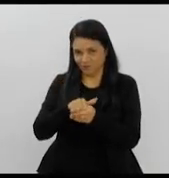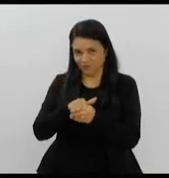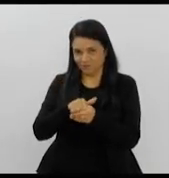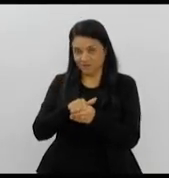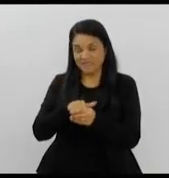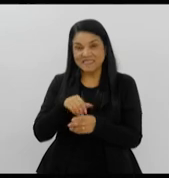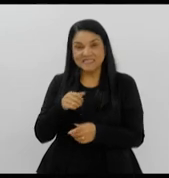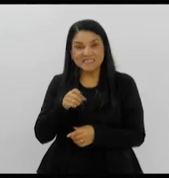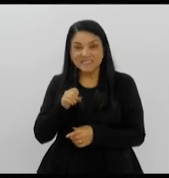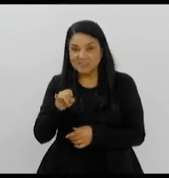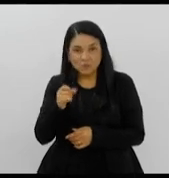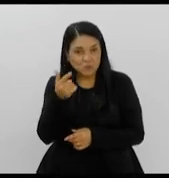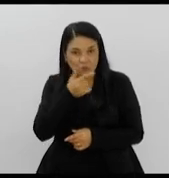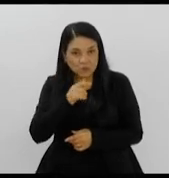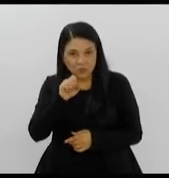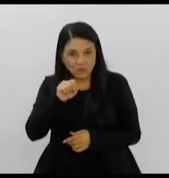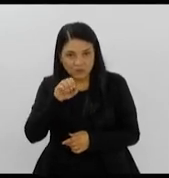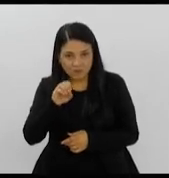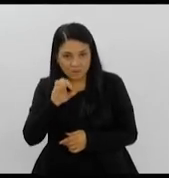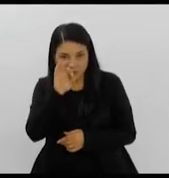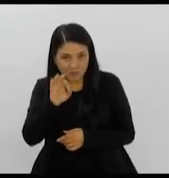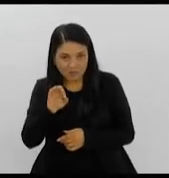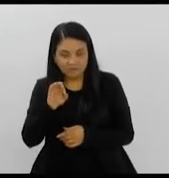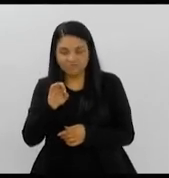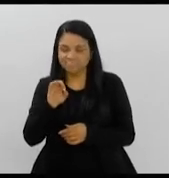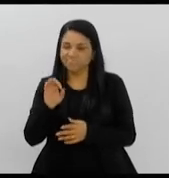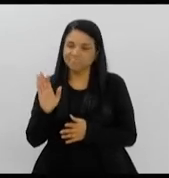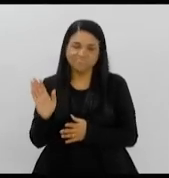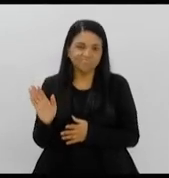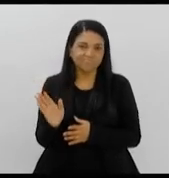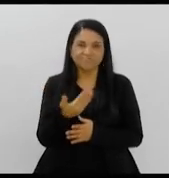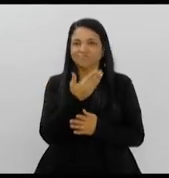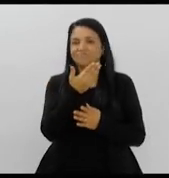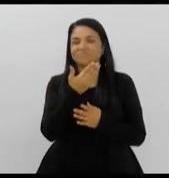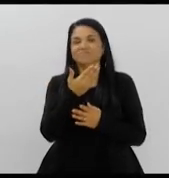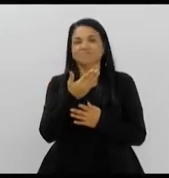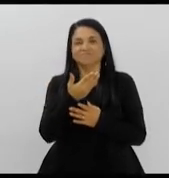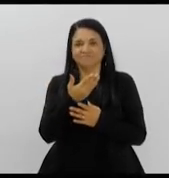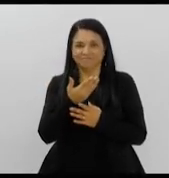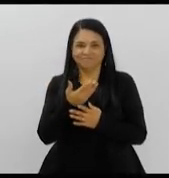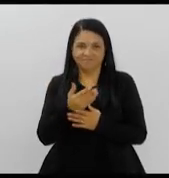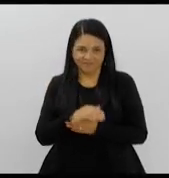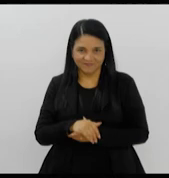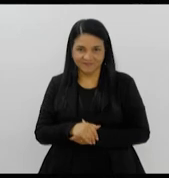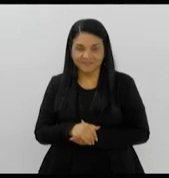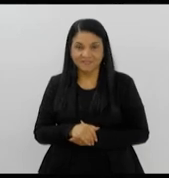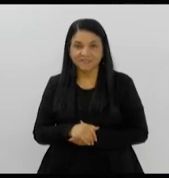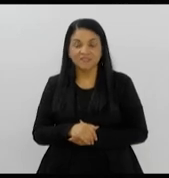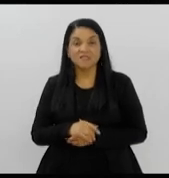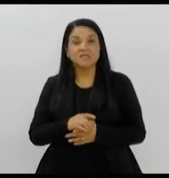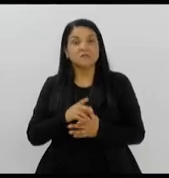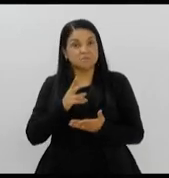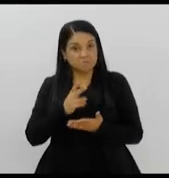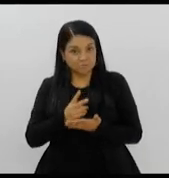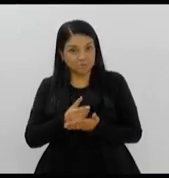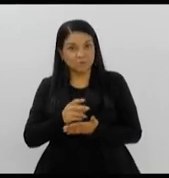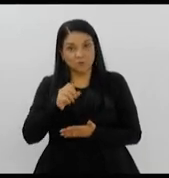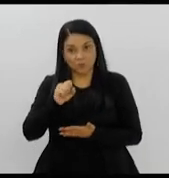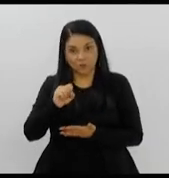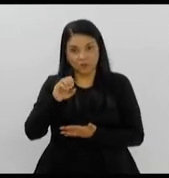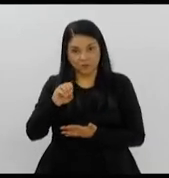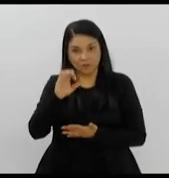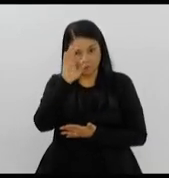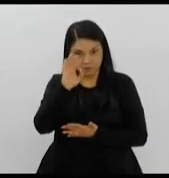do jogo, como alguns partidos ficaram. Agora, mesmo fazendo 80% dos votos, o